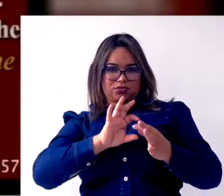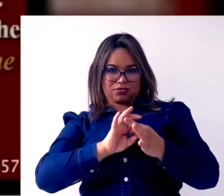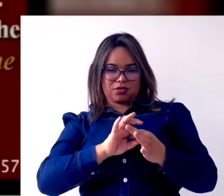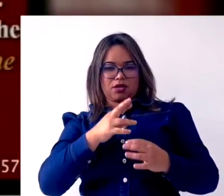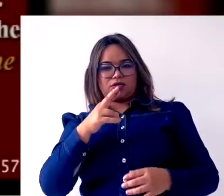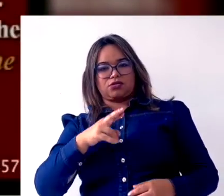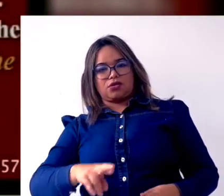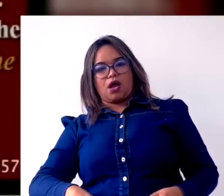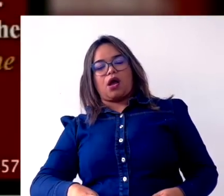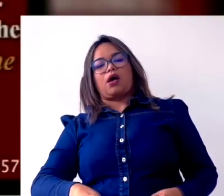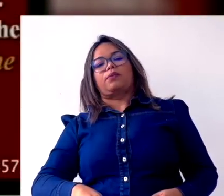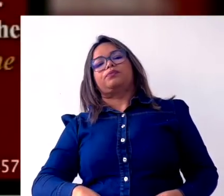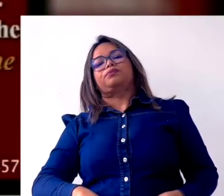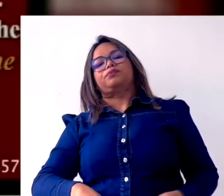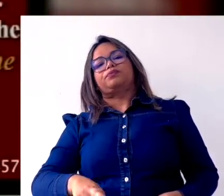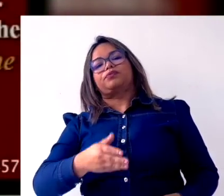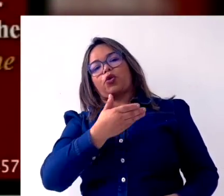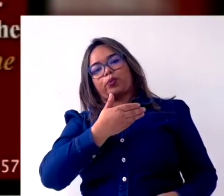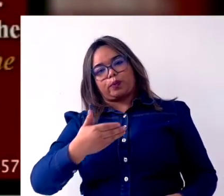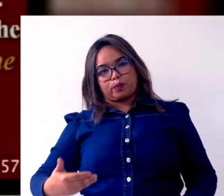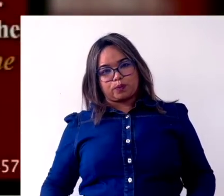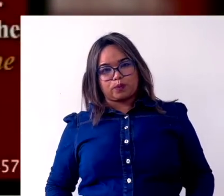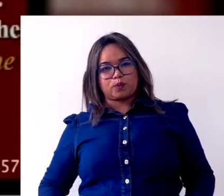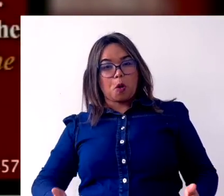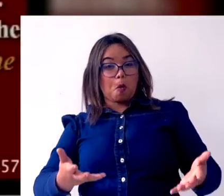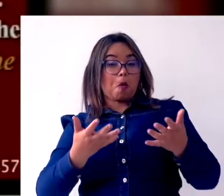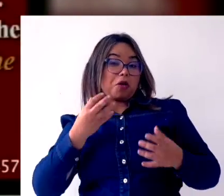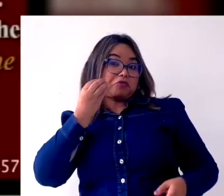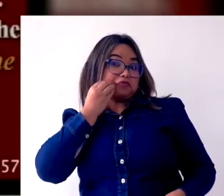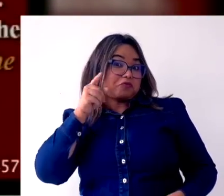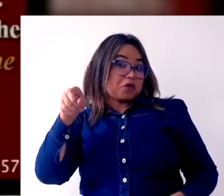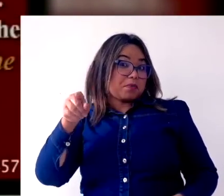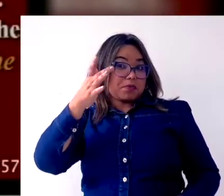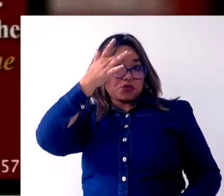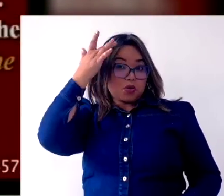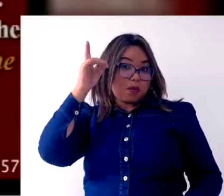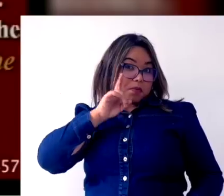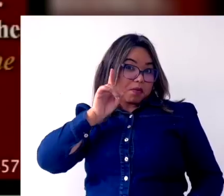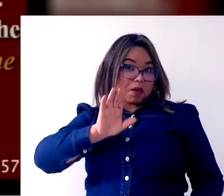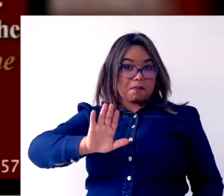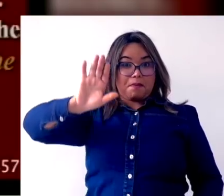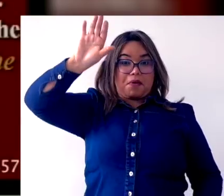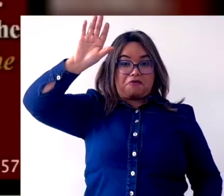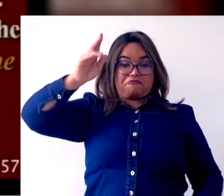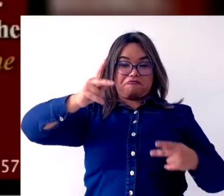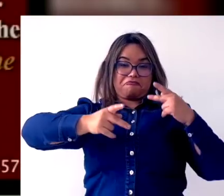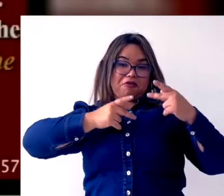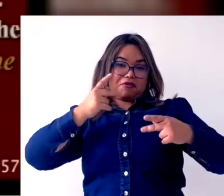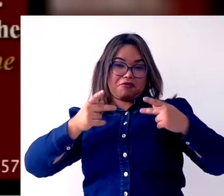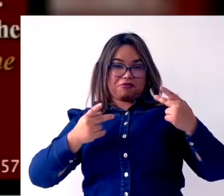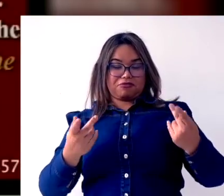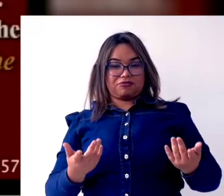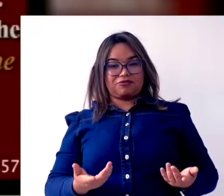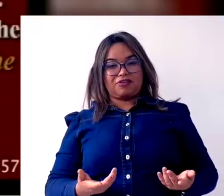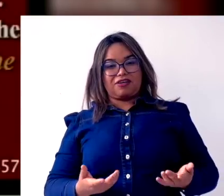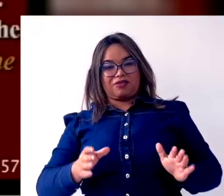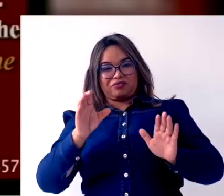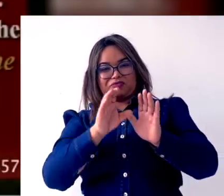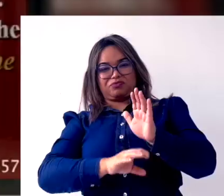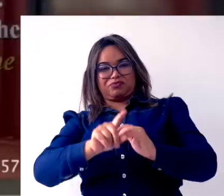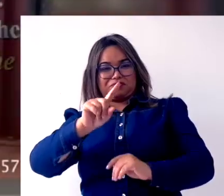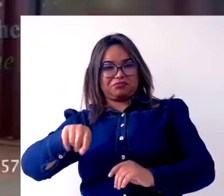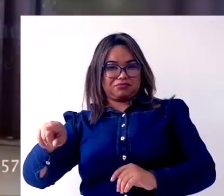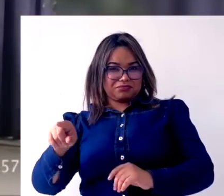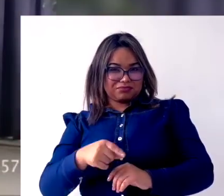americano se levantar e gritar: deem-nos justiça, deem-nos decência, e ao inferno com a Constituição. Isso estava